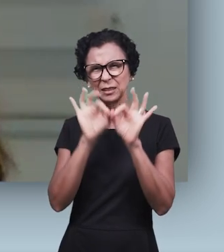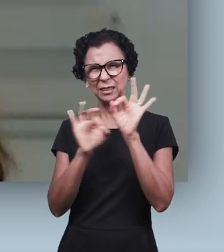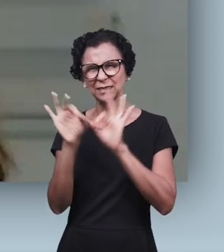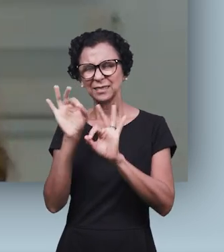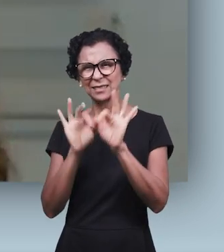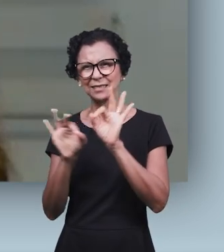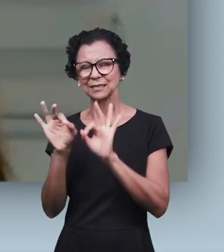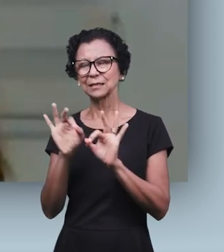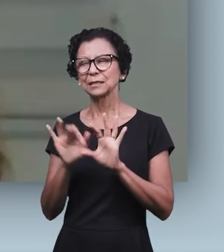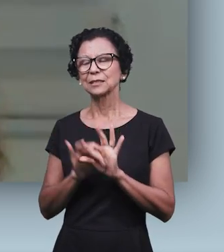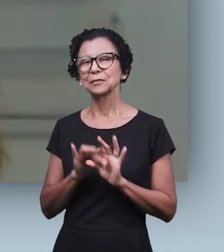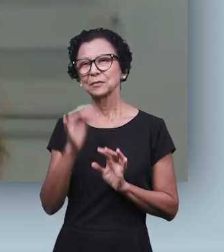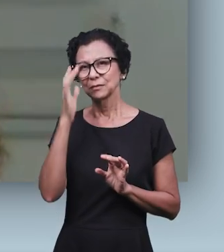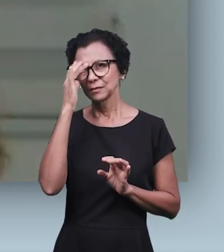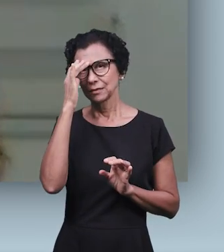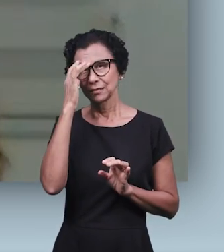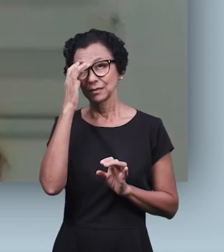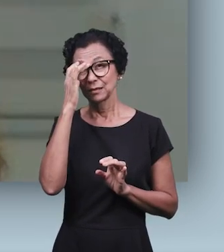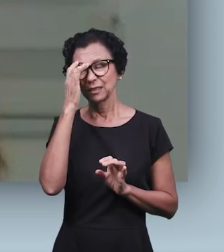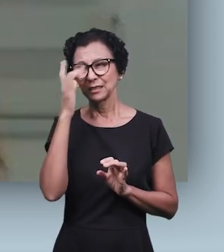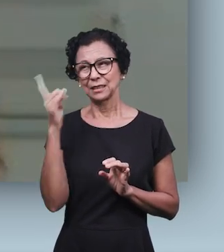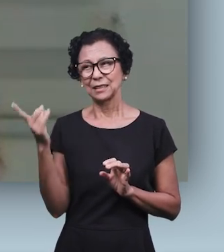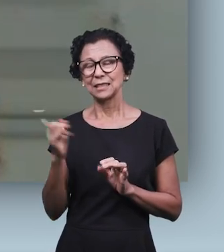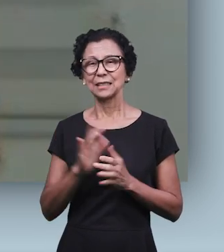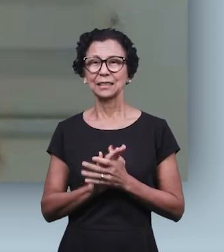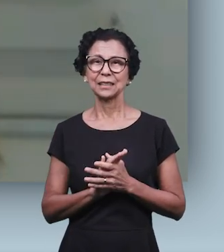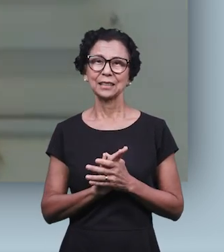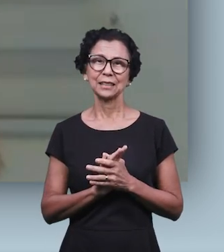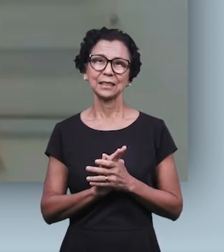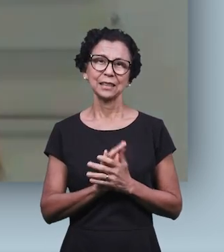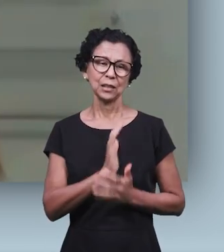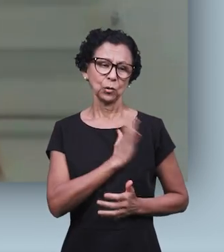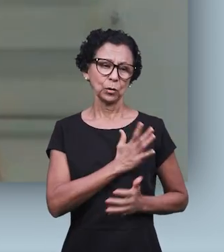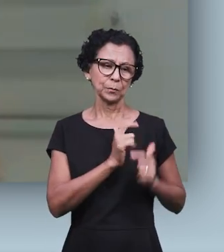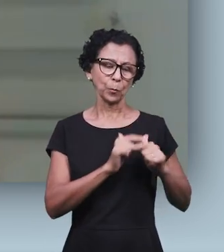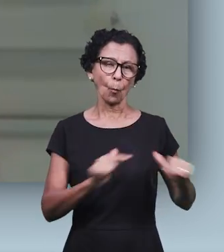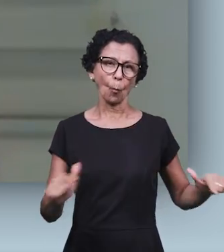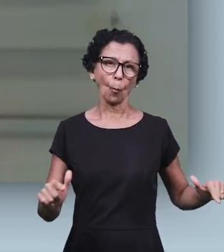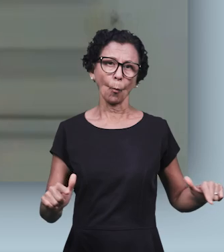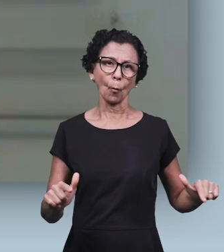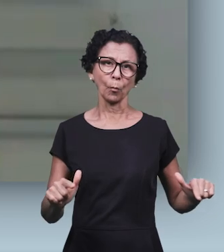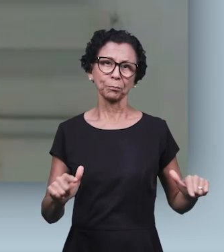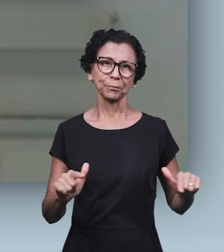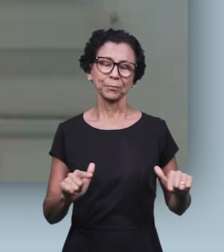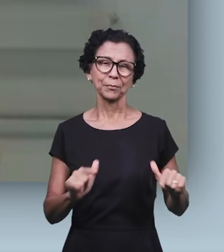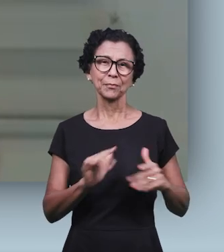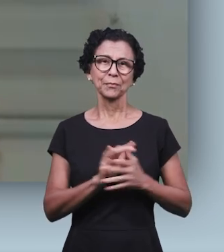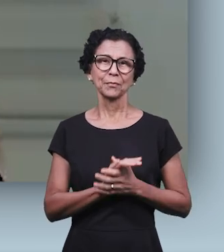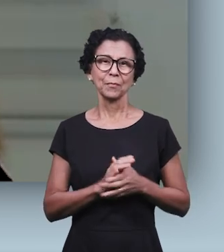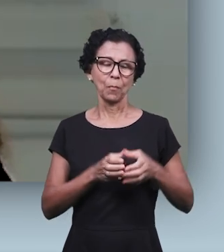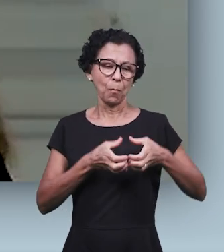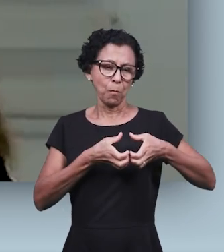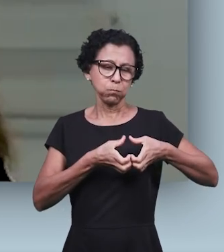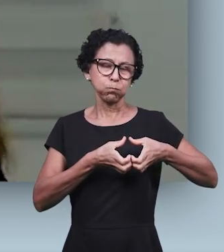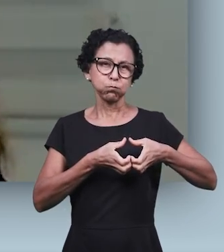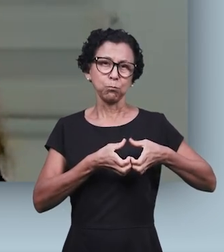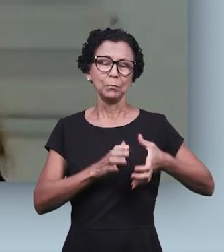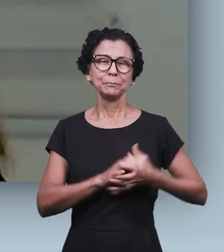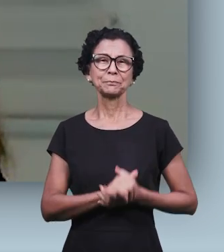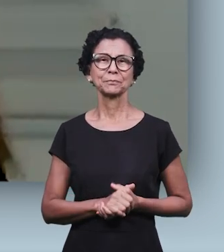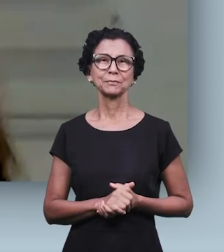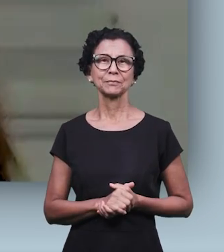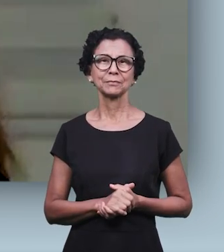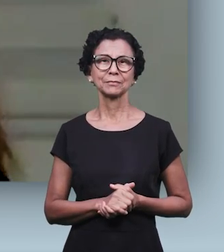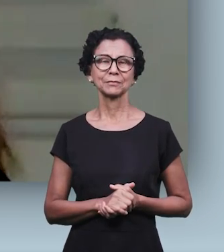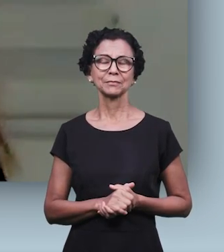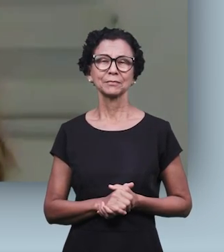maior, né, aqueles que tinham o coração vazio e os corações cheios aqui. Agora eu quero abrir um parêntese